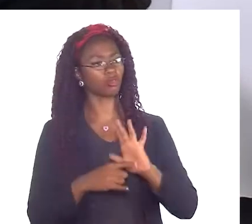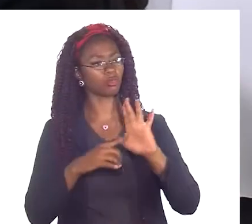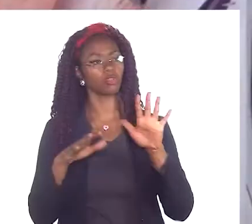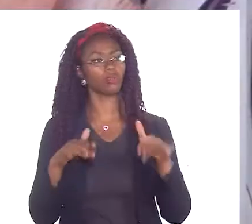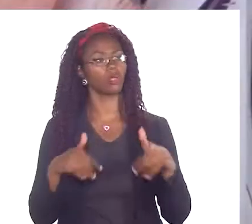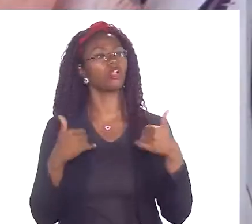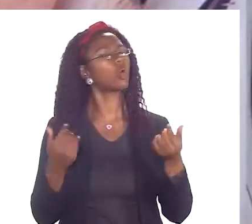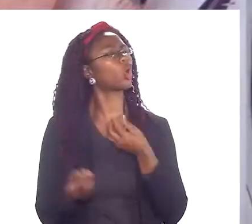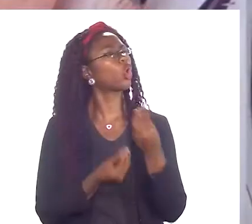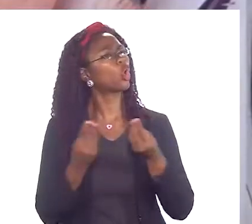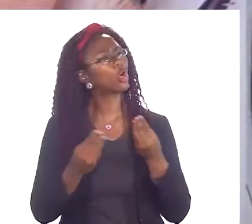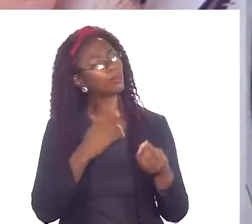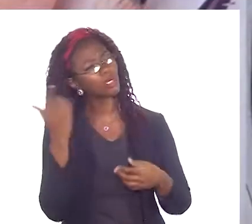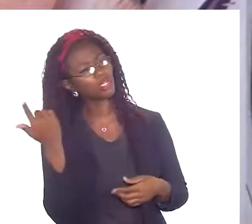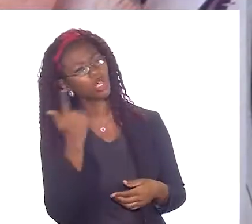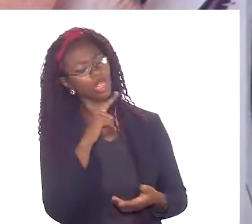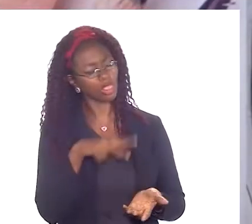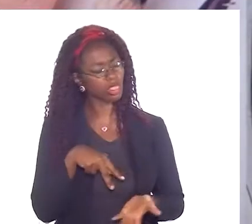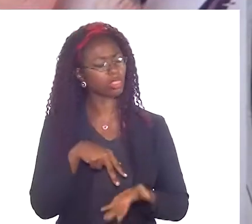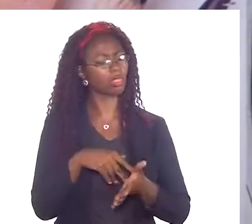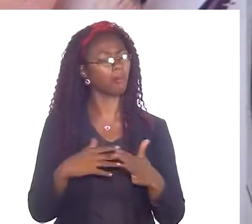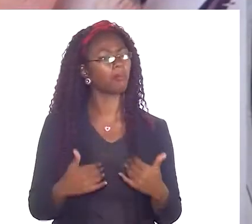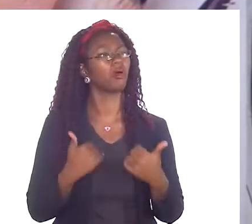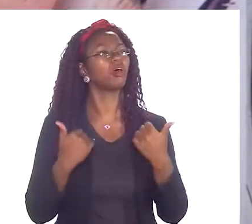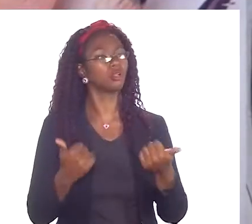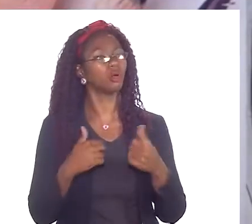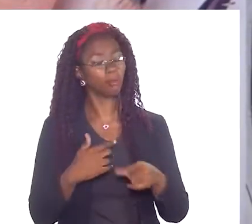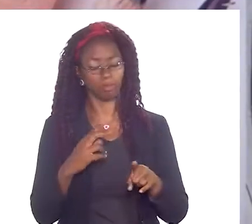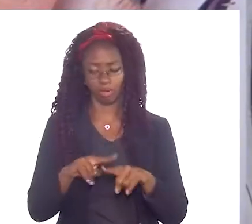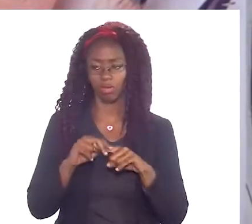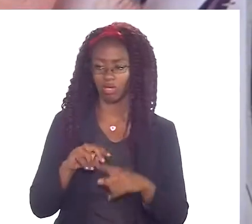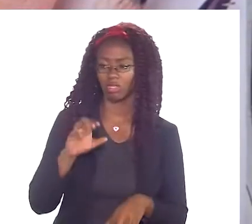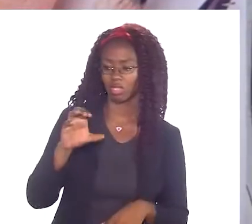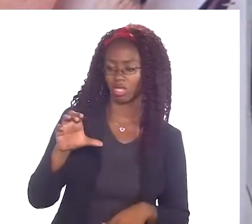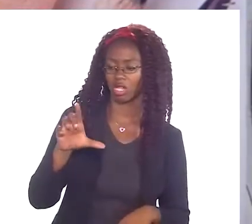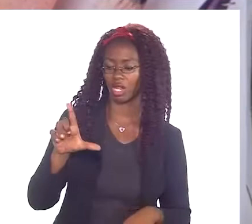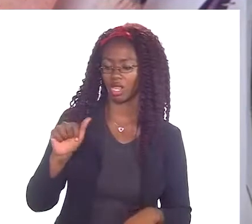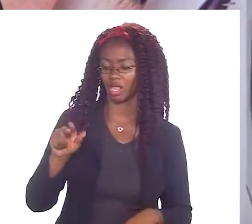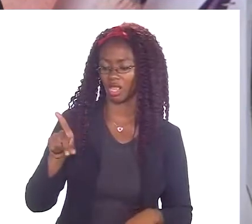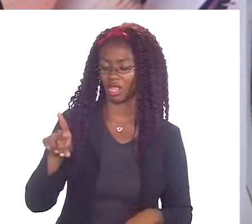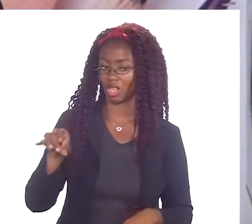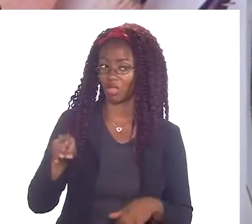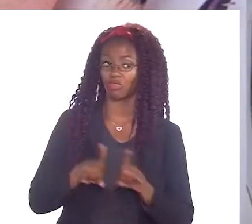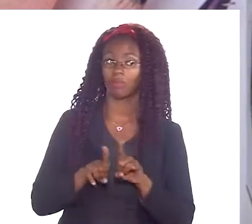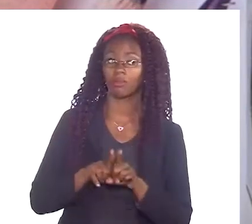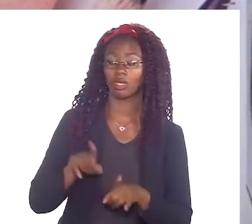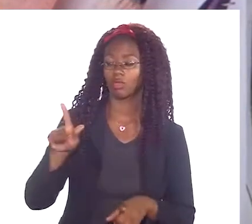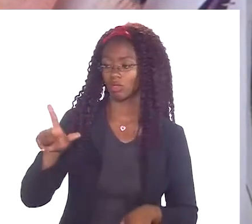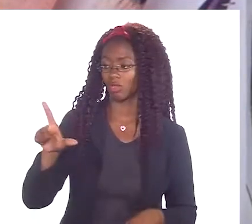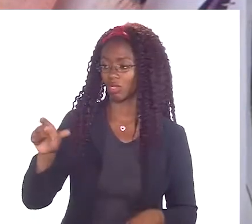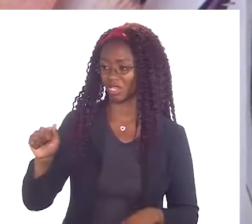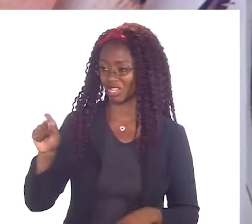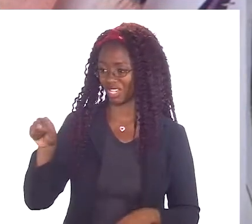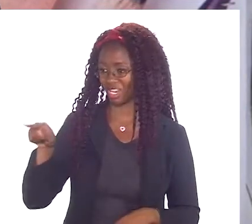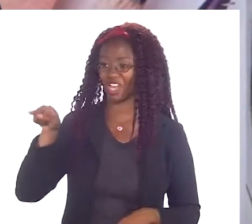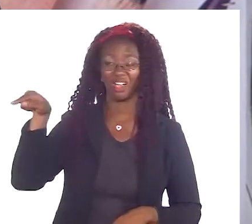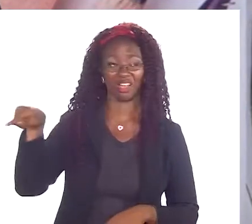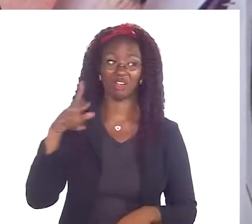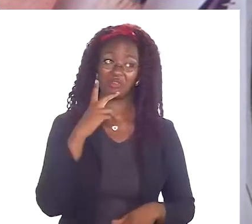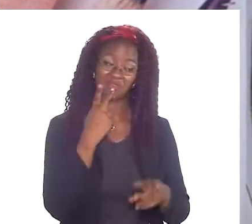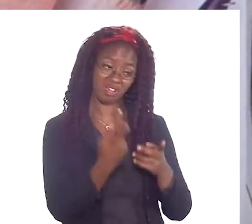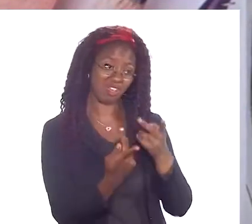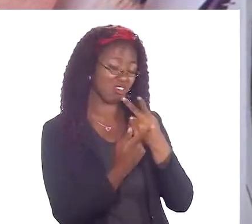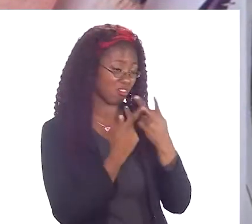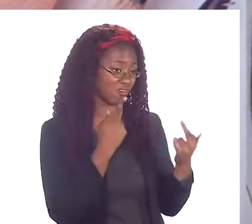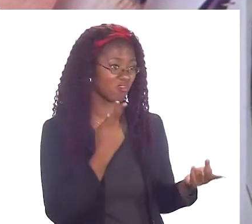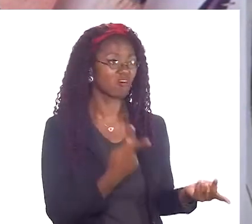Aliás, como os candidatos conseguiram se sobressair? Porque o que o Cláudio e o Iglar estão dizendo é algo assim,